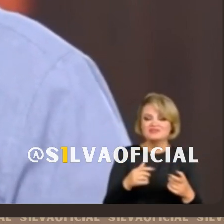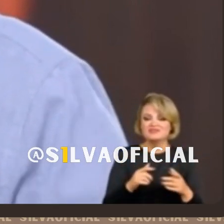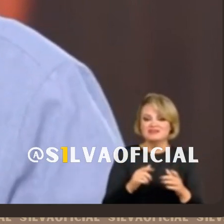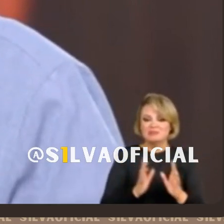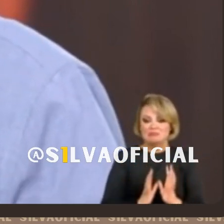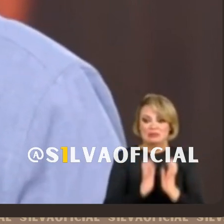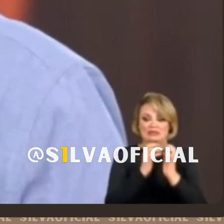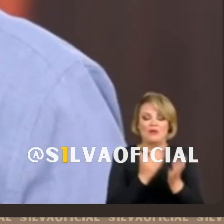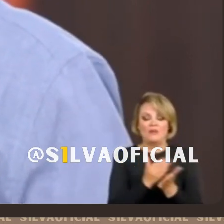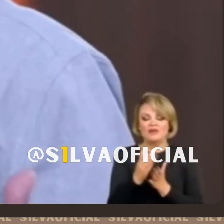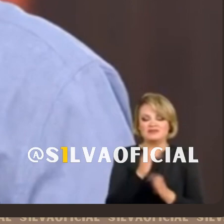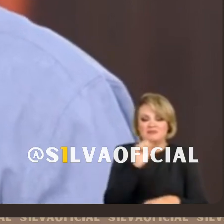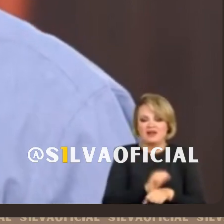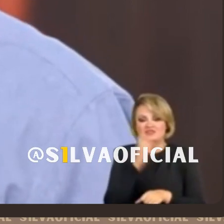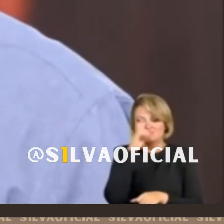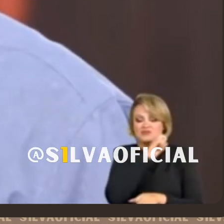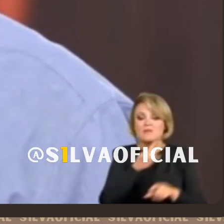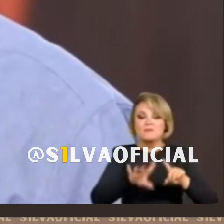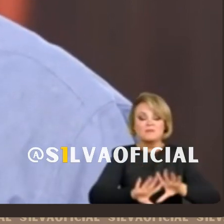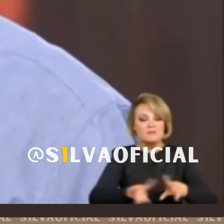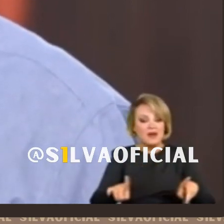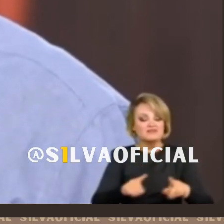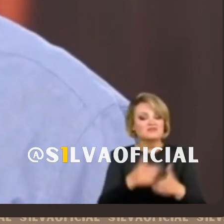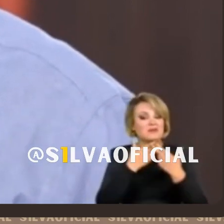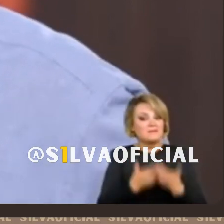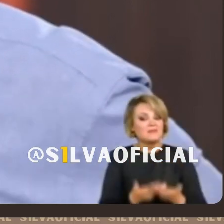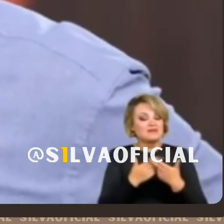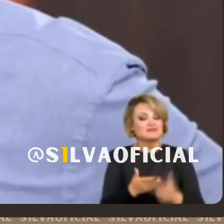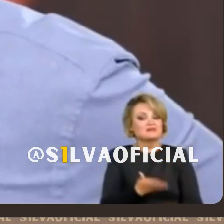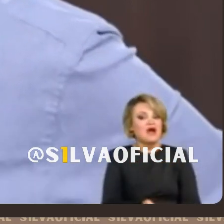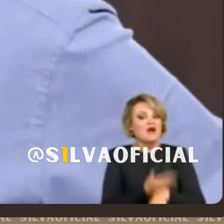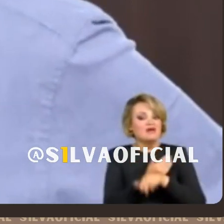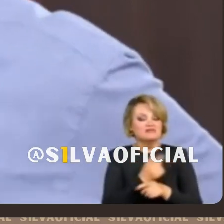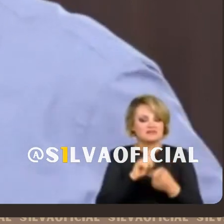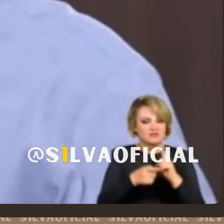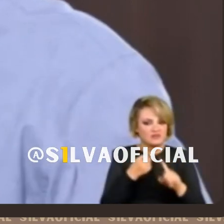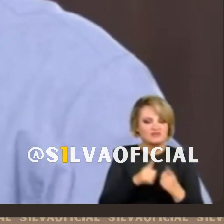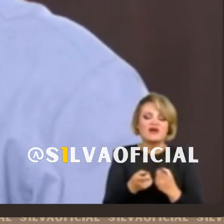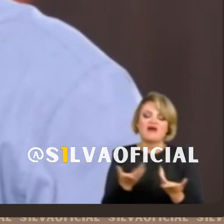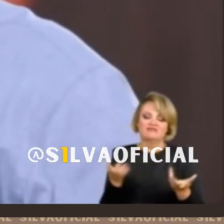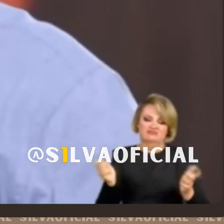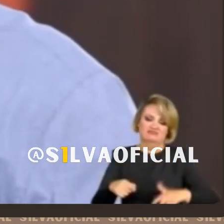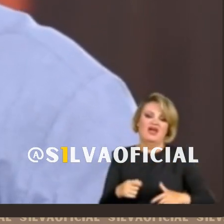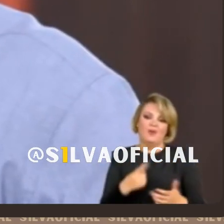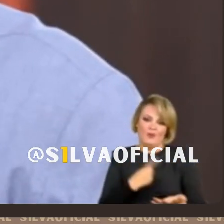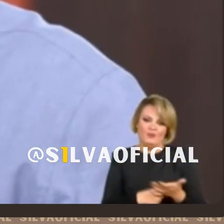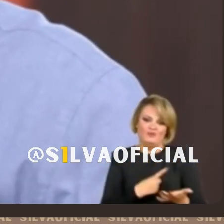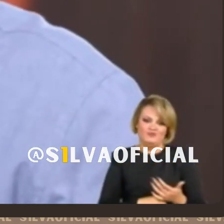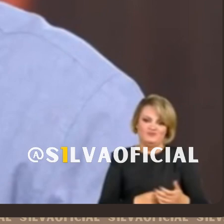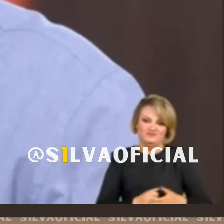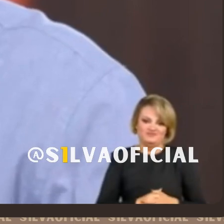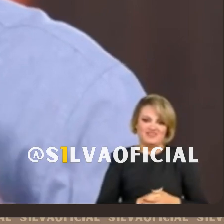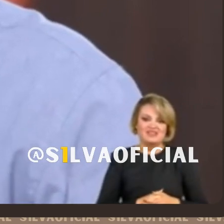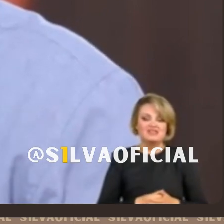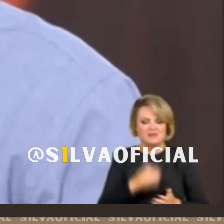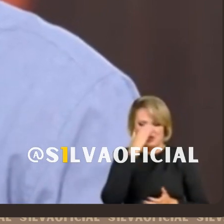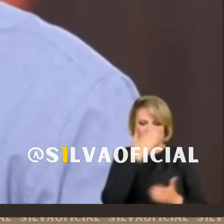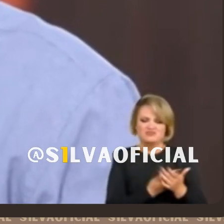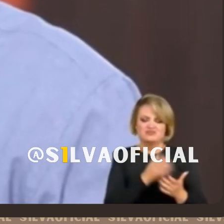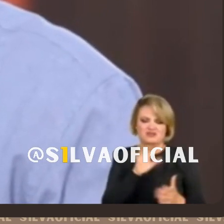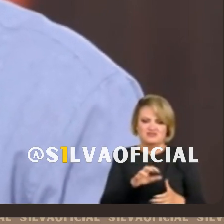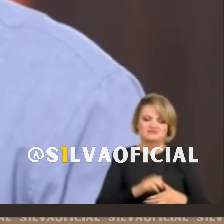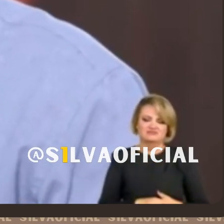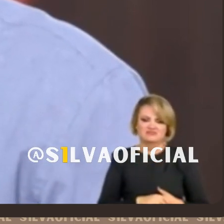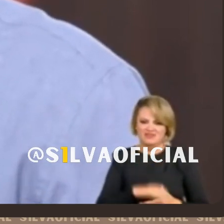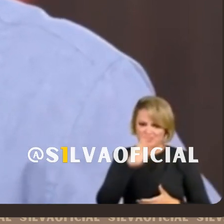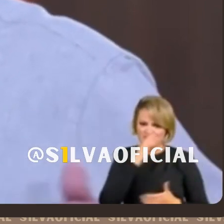negociar antes, é possível a gente fazer um acordo. Eu estou nessa tese. Eu, na verdade, estou na tese em busca de paz. Eu não quero saber de